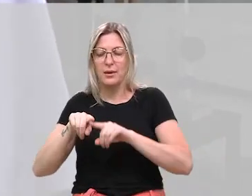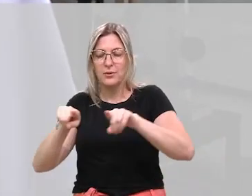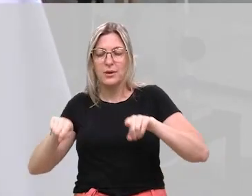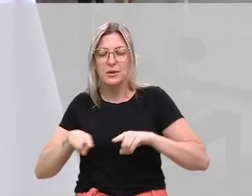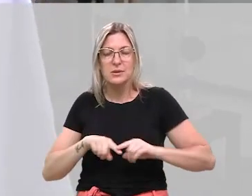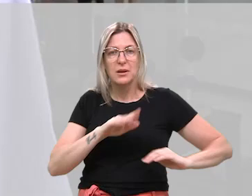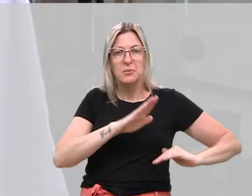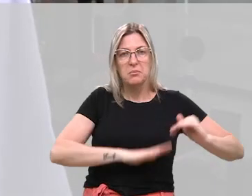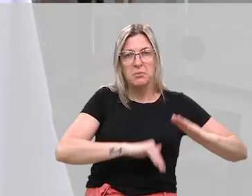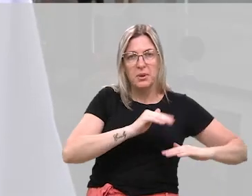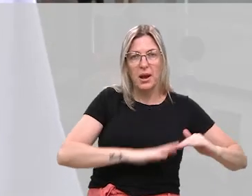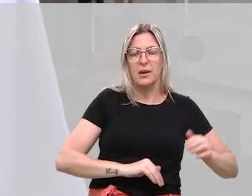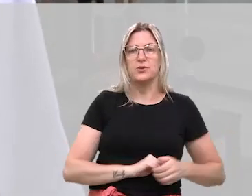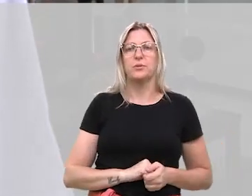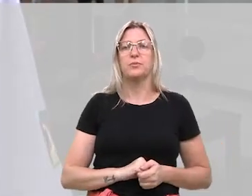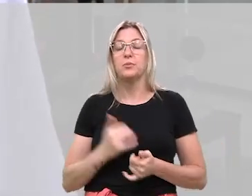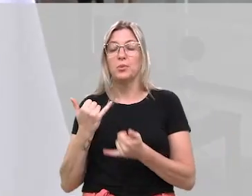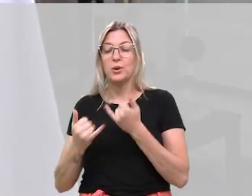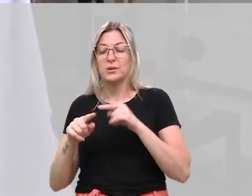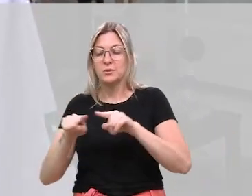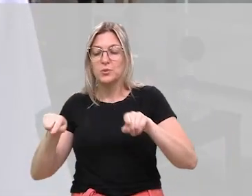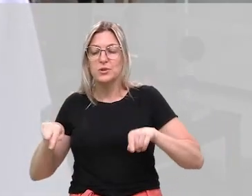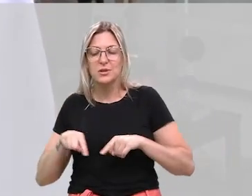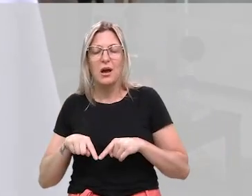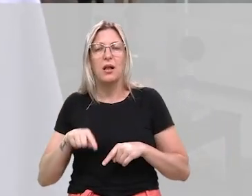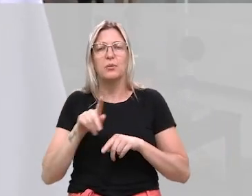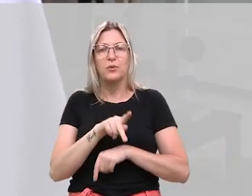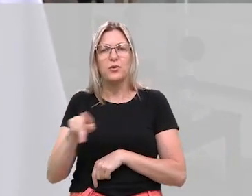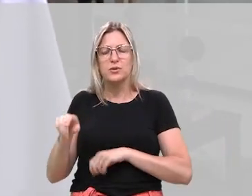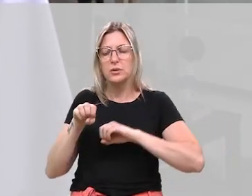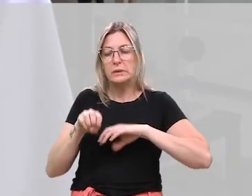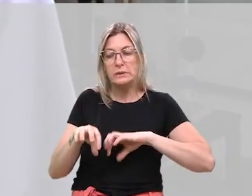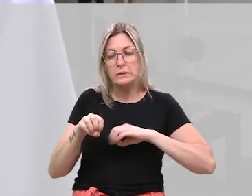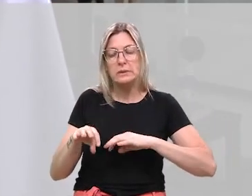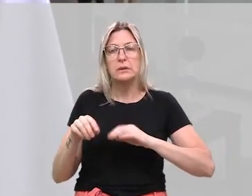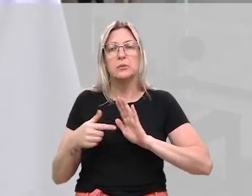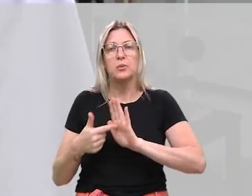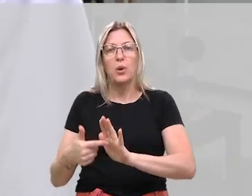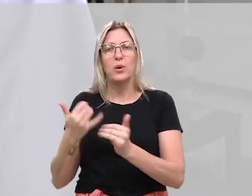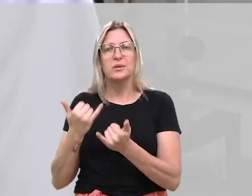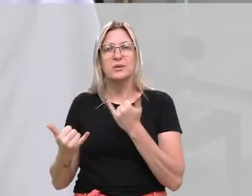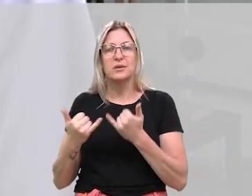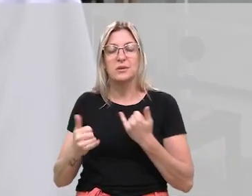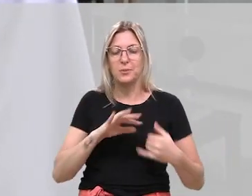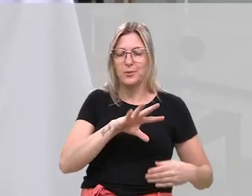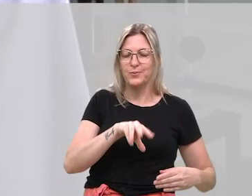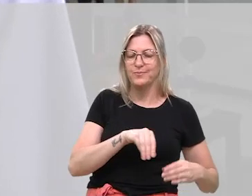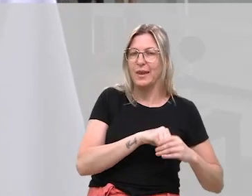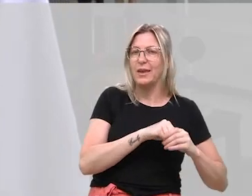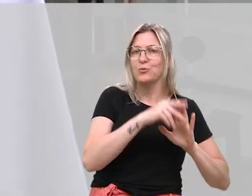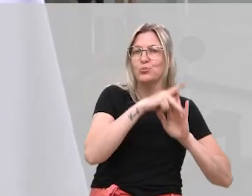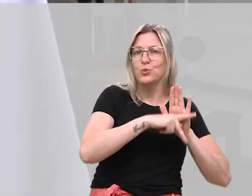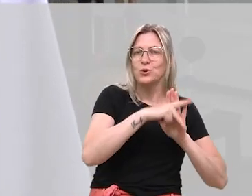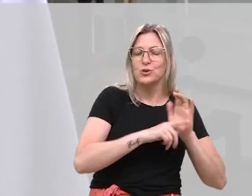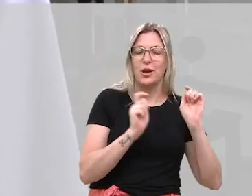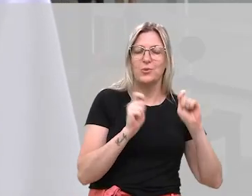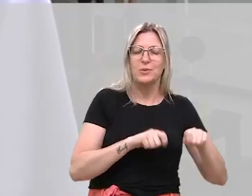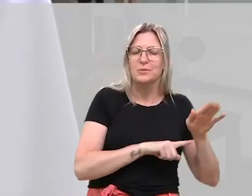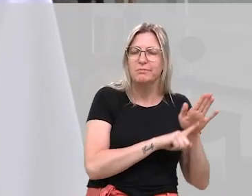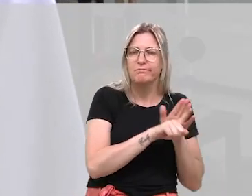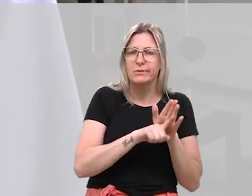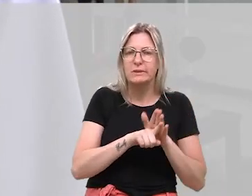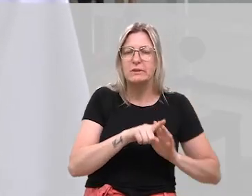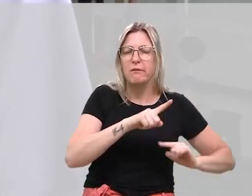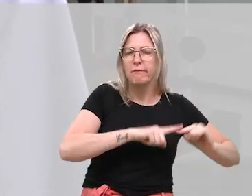você, sala de aula, você tem muitos exemplos prontos, dados para os professores. Já quando você cai aqui num projeto de eficiência energética, você tem que